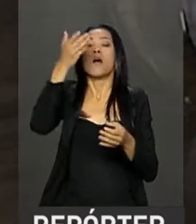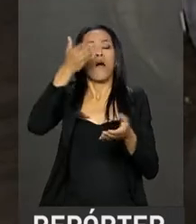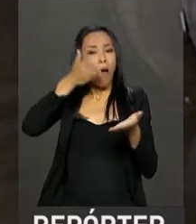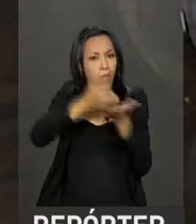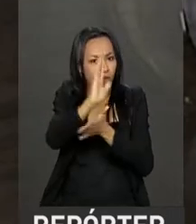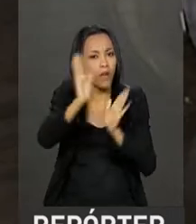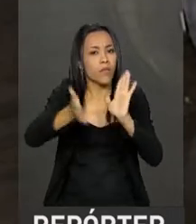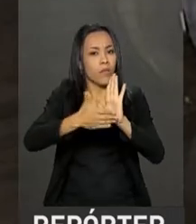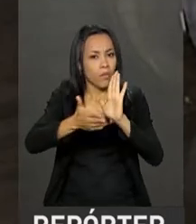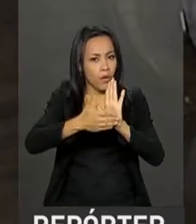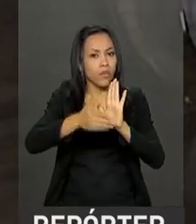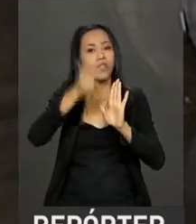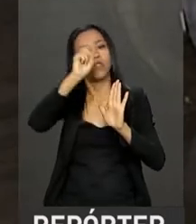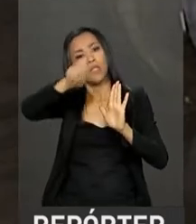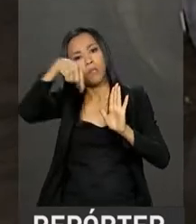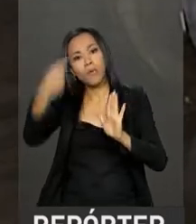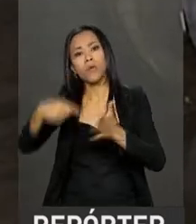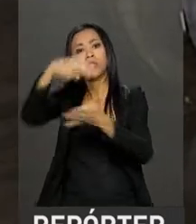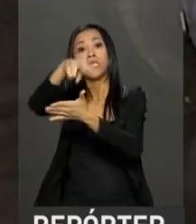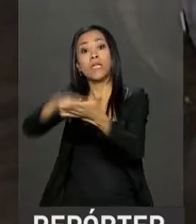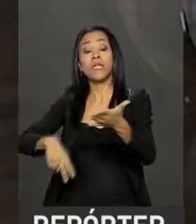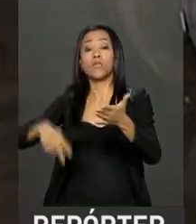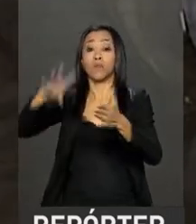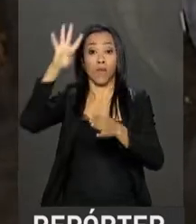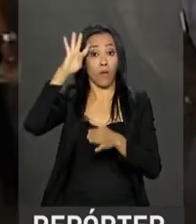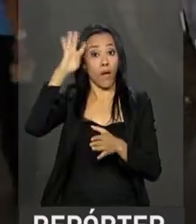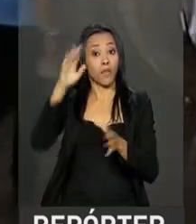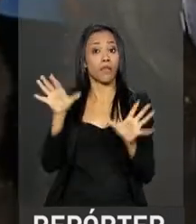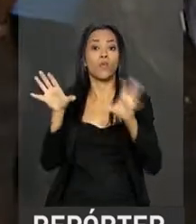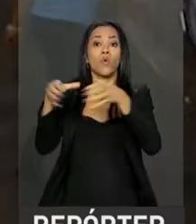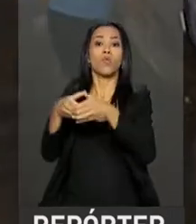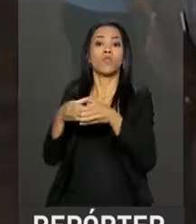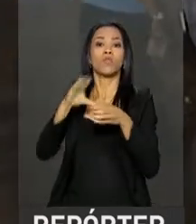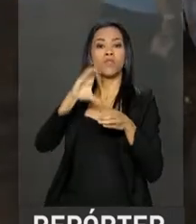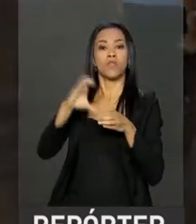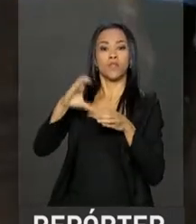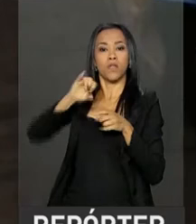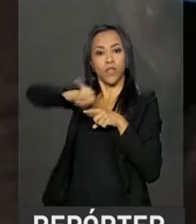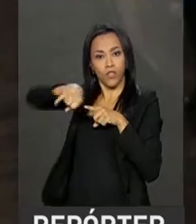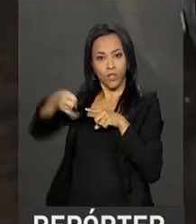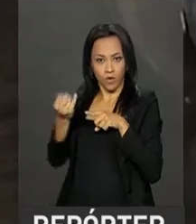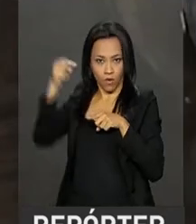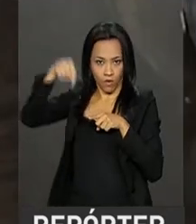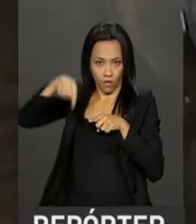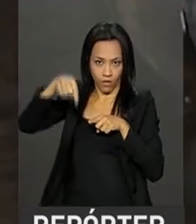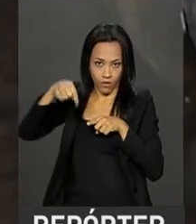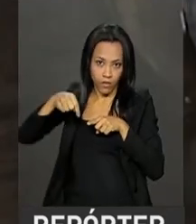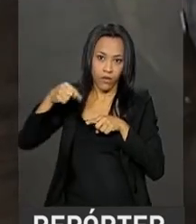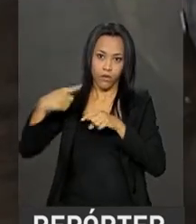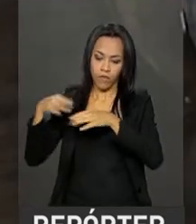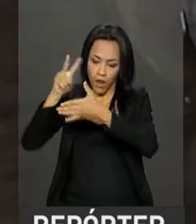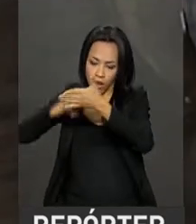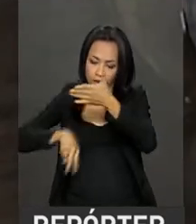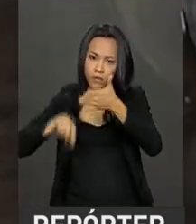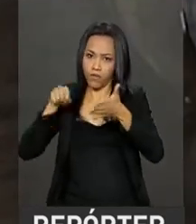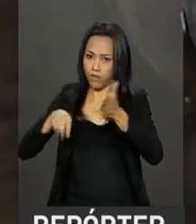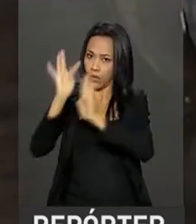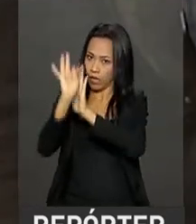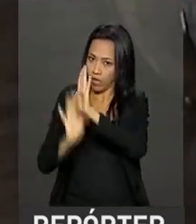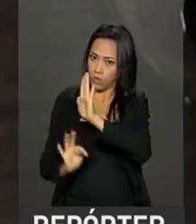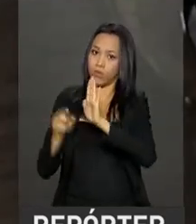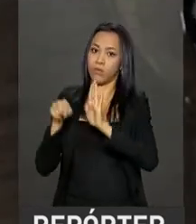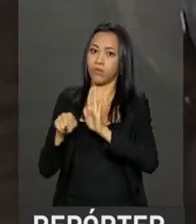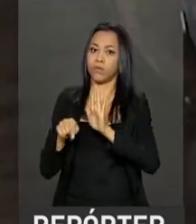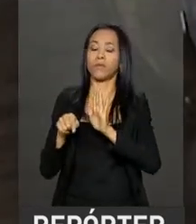proposta poderá ser lido na quarta-feira na CCJ, Comissão de Constituição, Justiça e Cidadania. A expectativa na